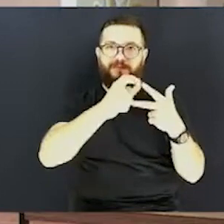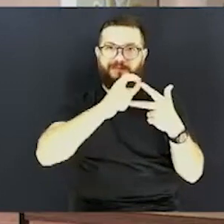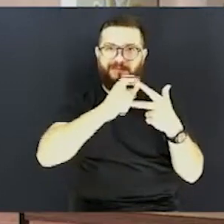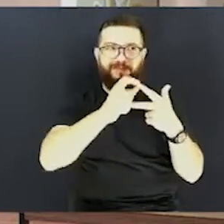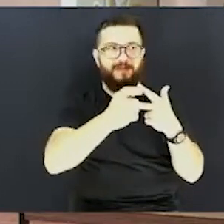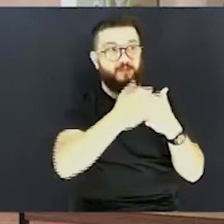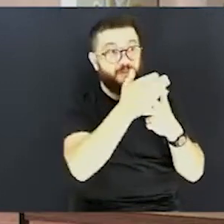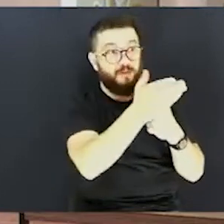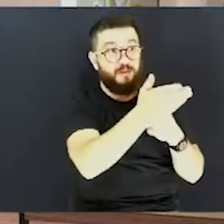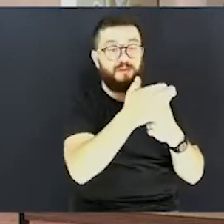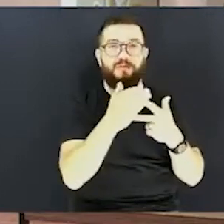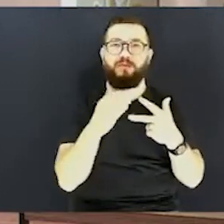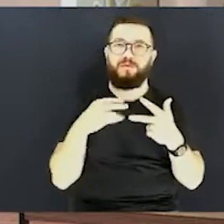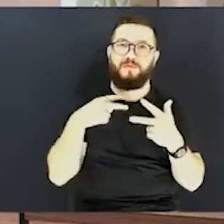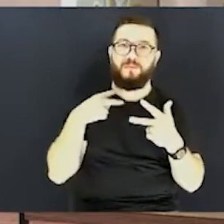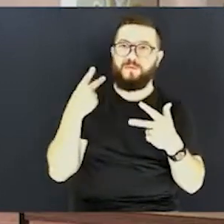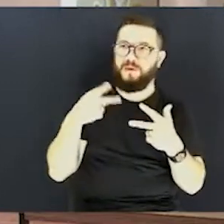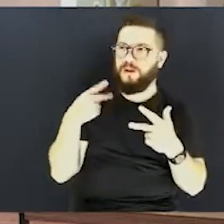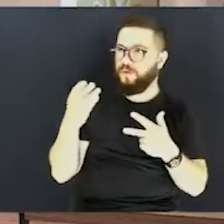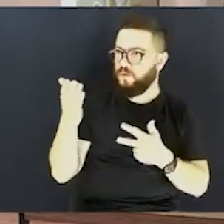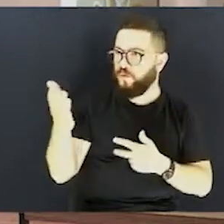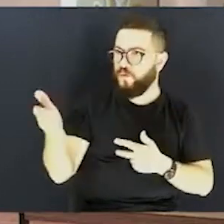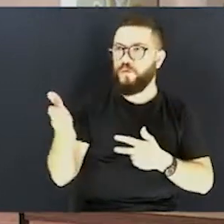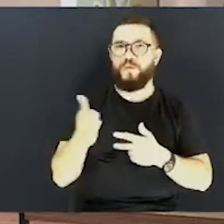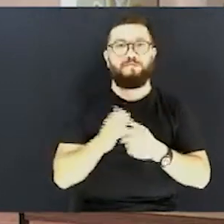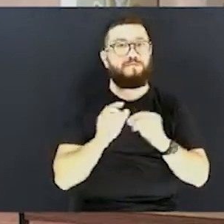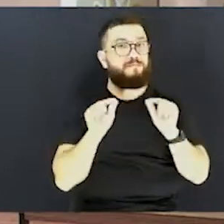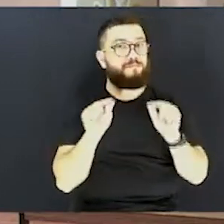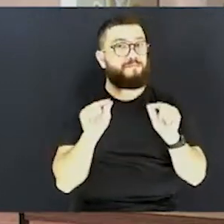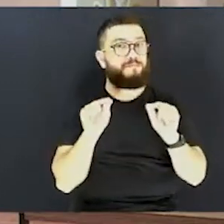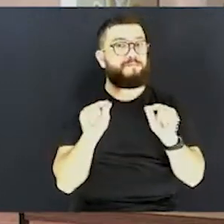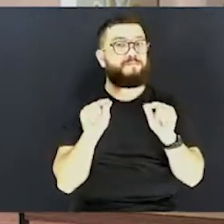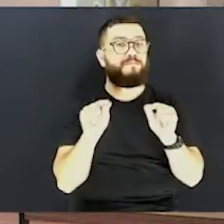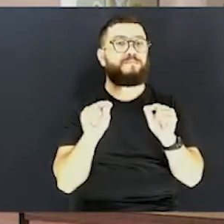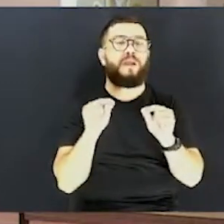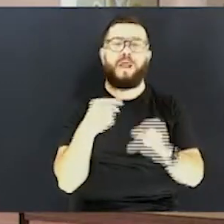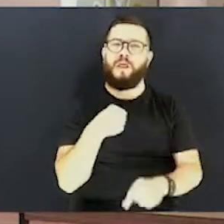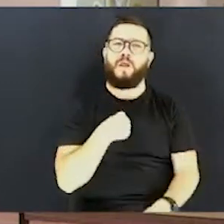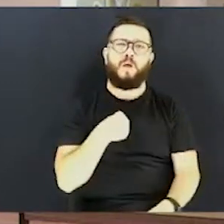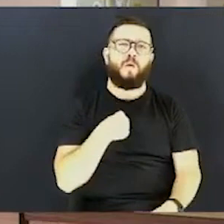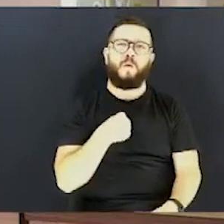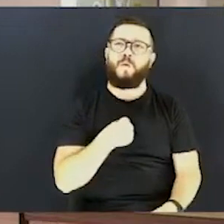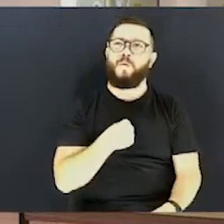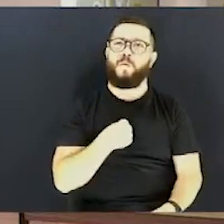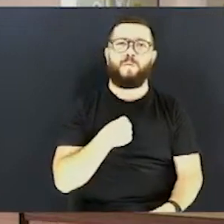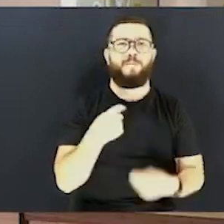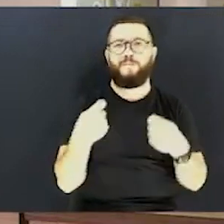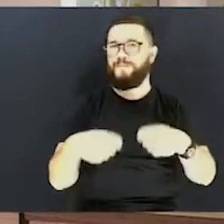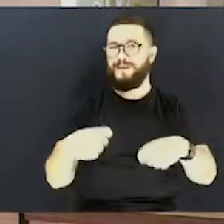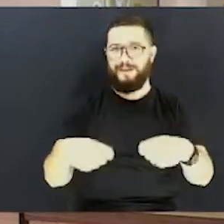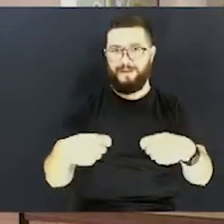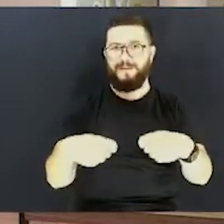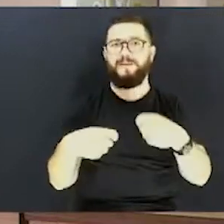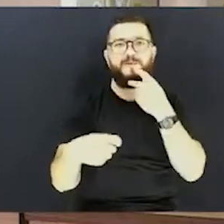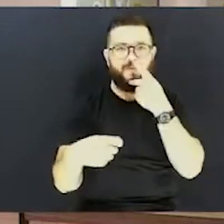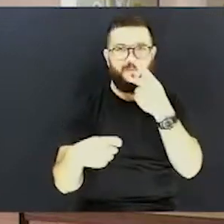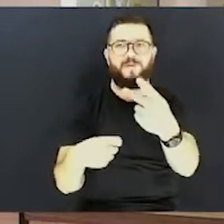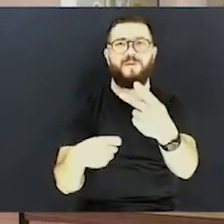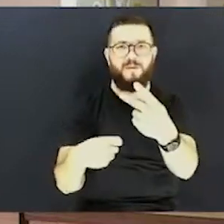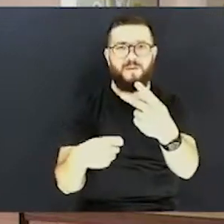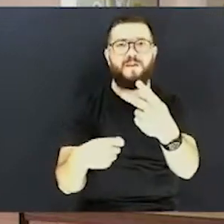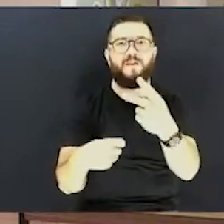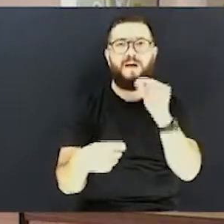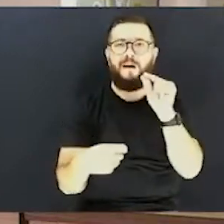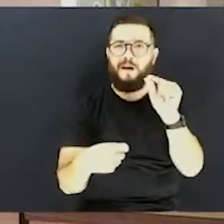um projeto que tramitou, vereador Dalton Borba. Eu faço questão nesse início de deixar registrado, tramitou nas comissões,